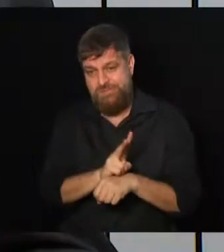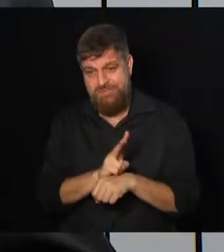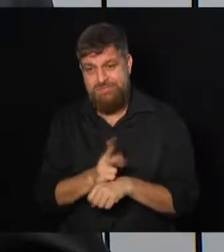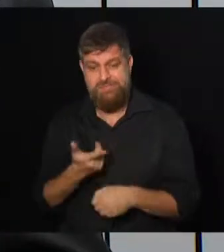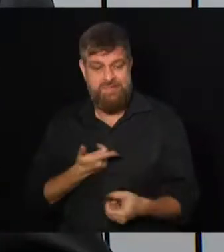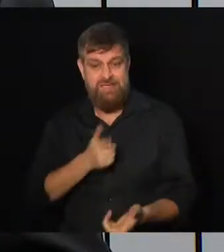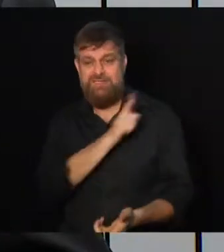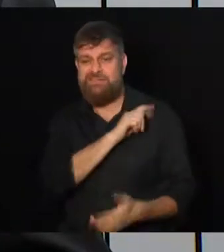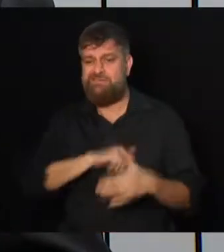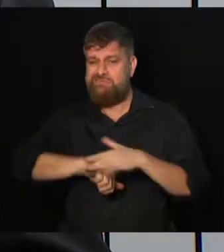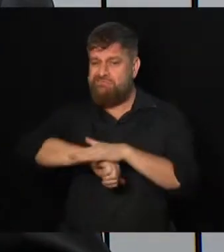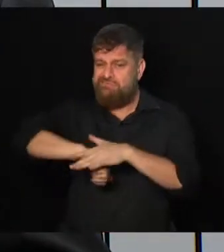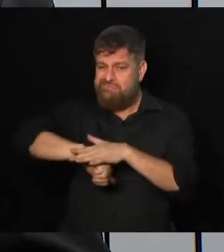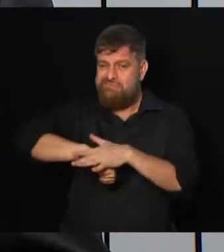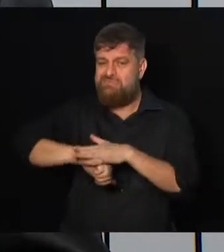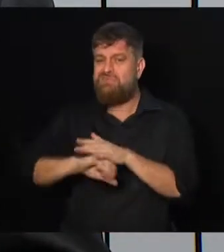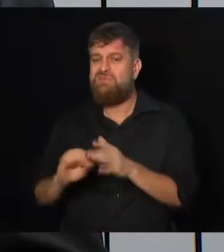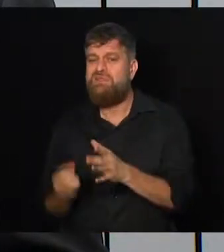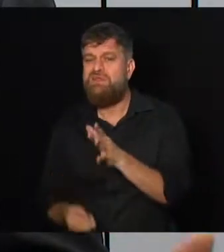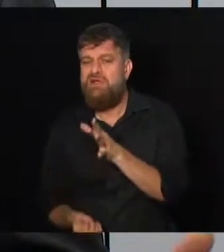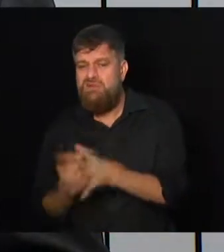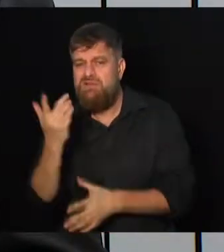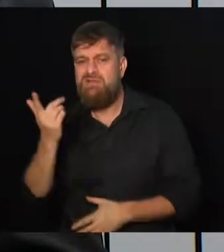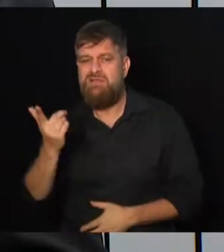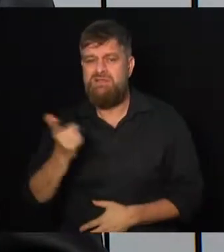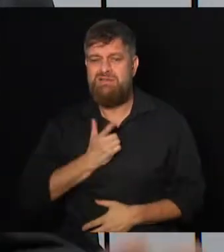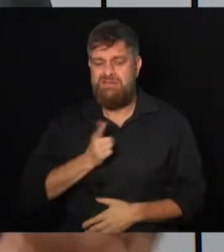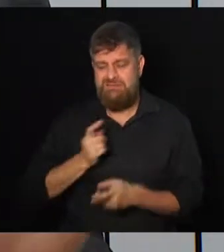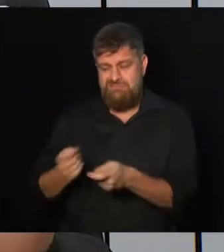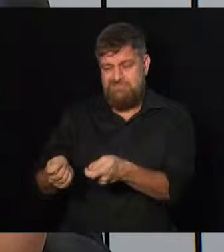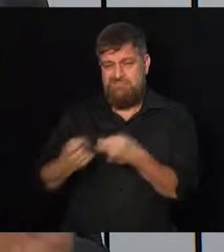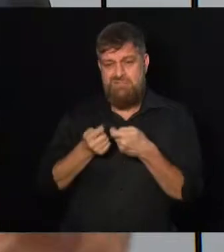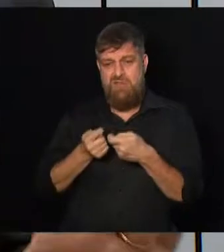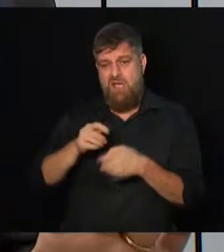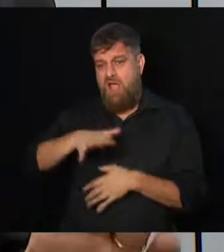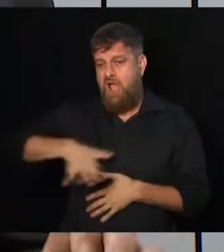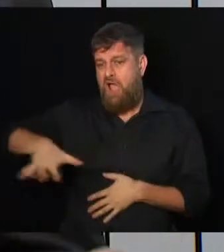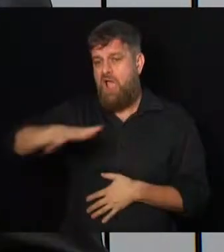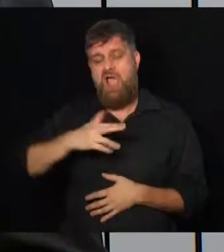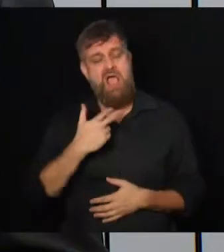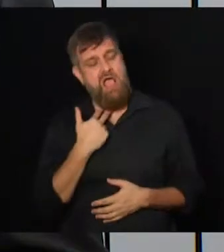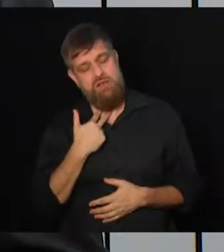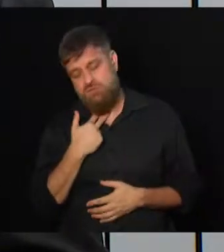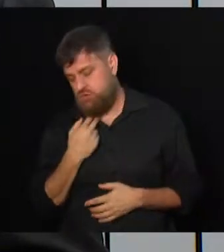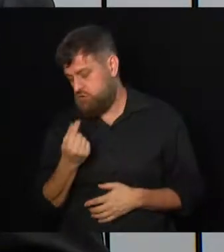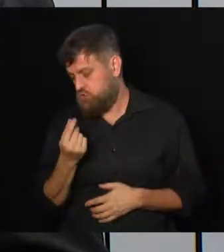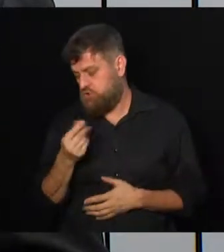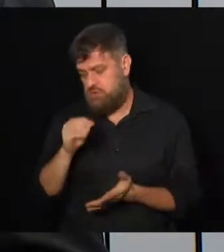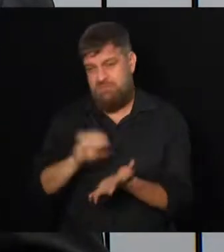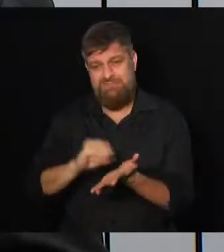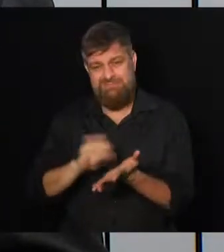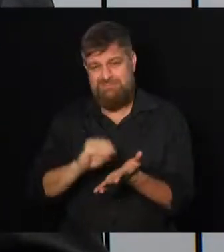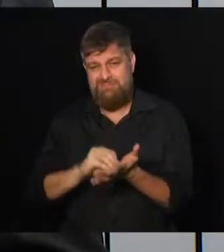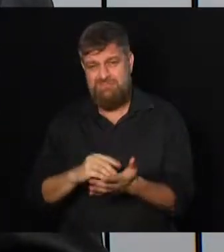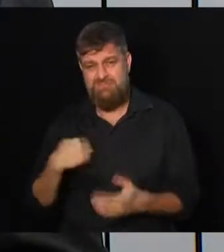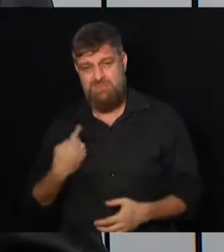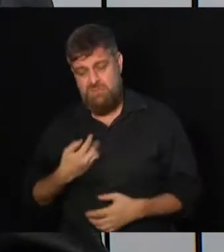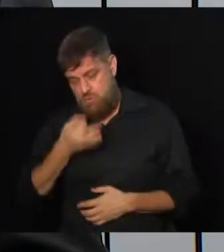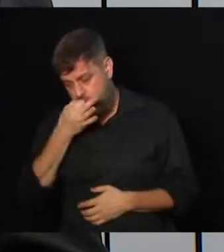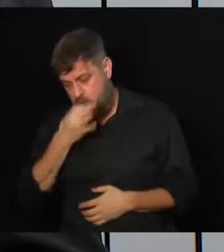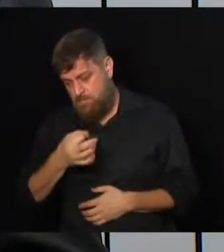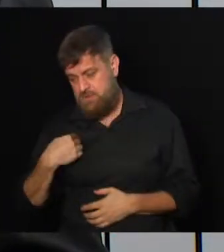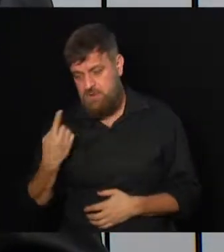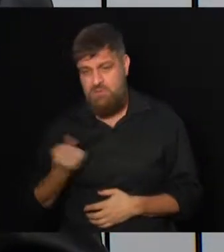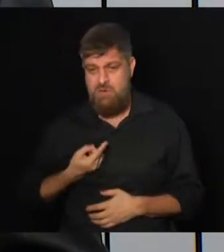de gestão vai barrar no quê? No contingenciamento. Ah, tinha tanto, mas agora não tem mais. Sim. Então, eu vejo que para nós